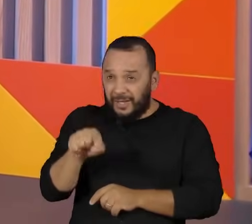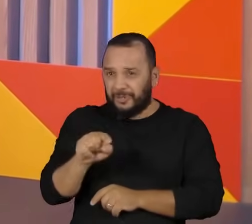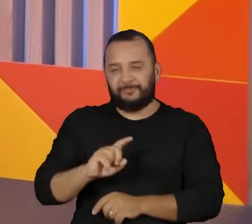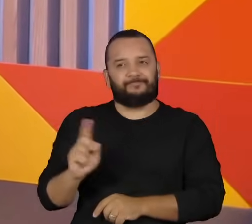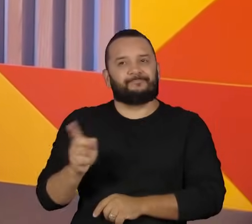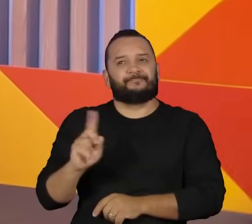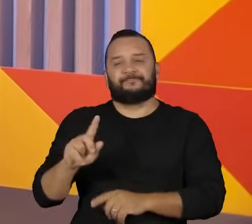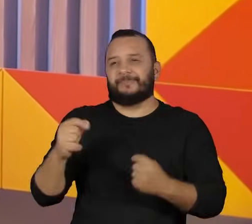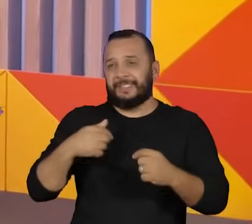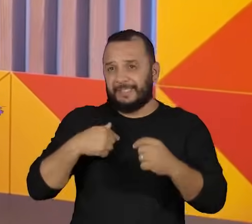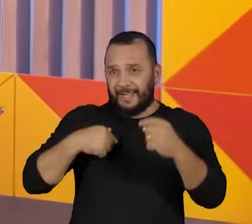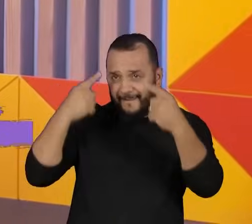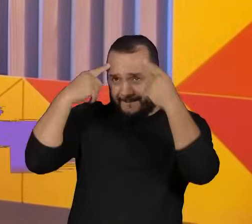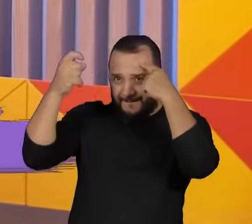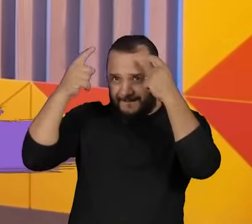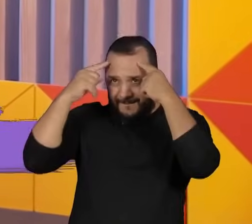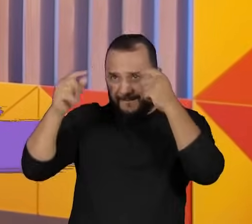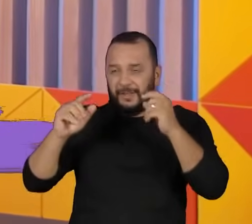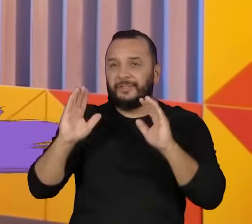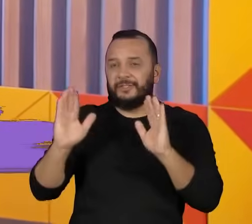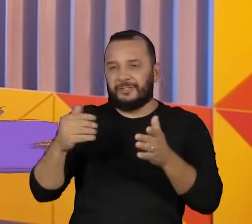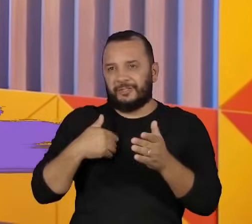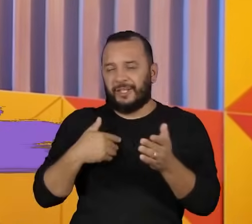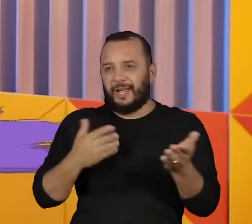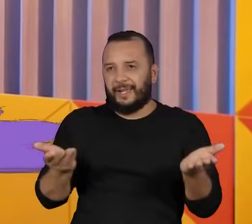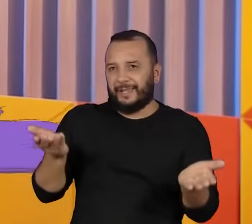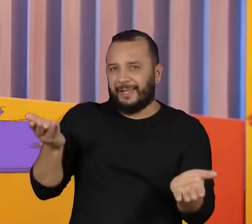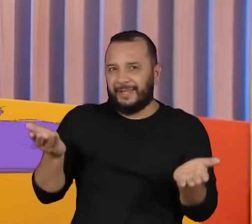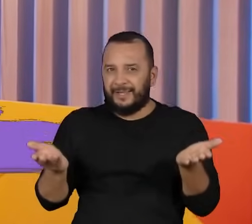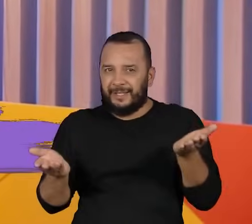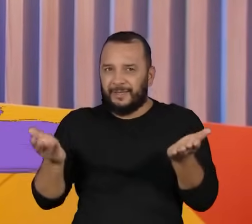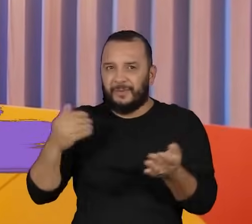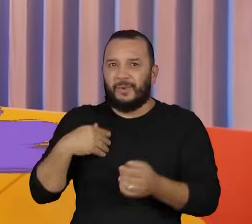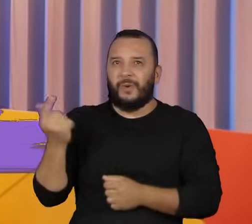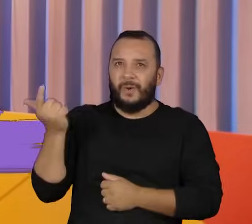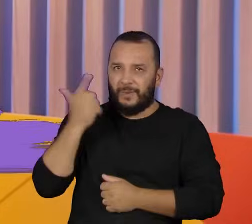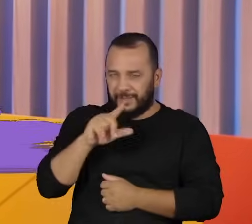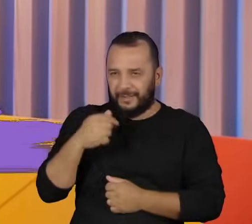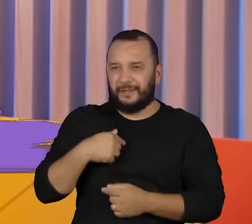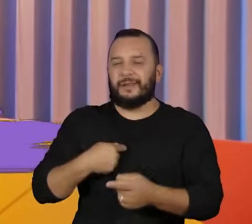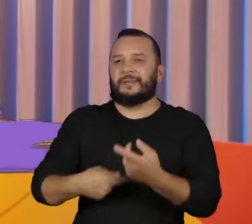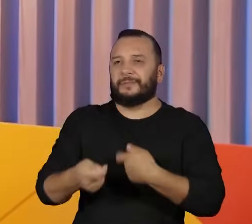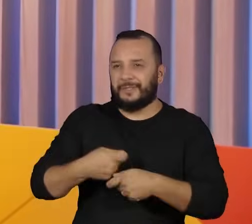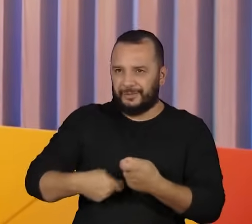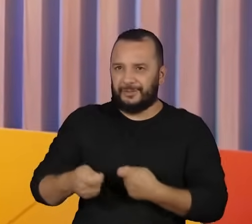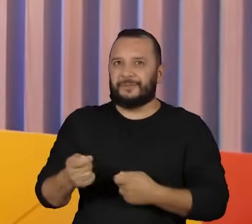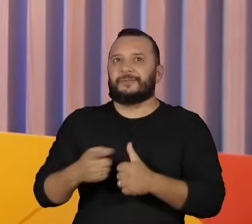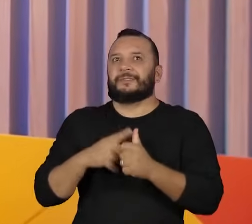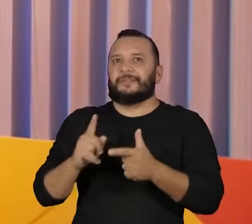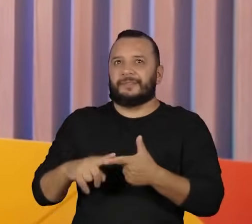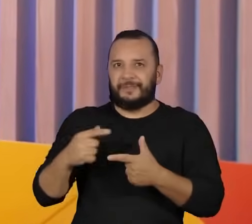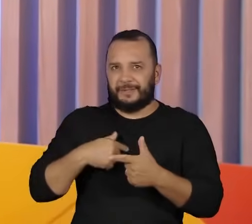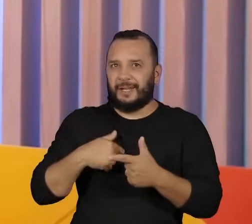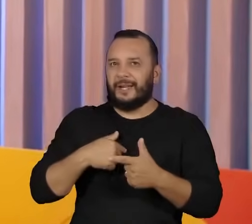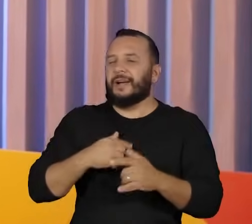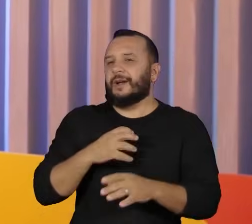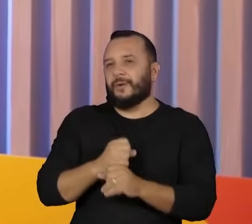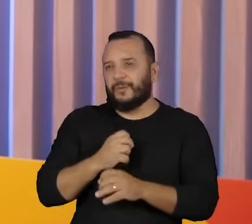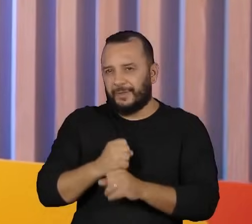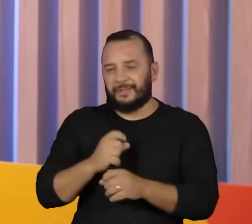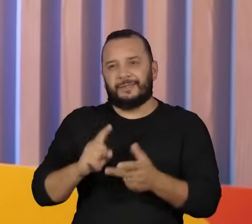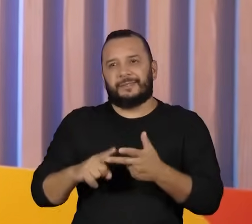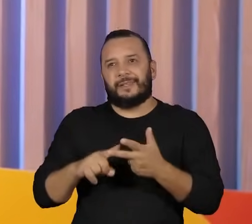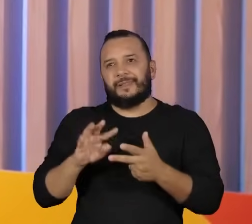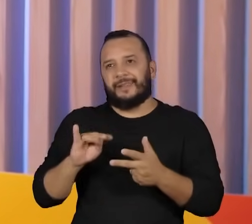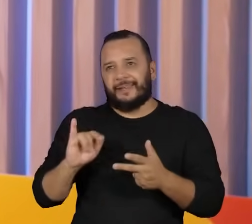gente precisa ser criativo para equilibrar os pratos, para conseguir ser administrativo, para ser calculista, para ser